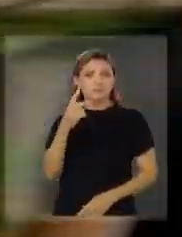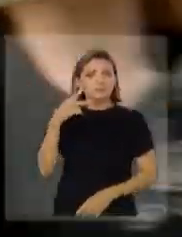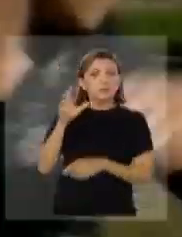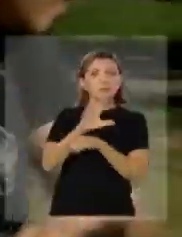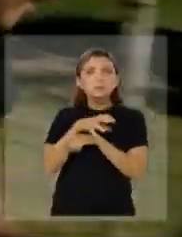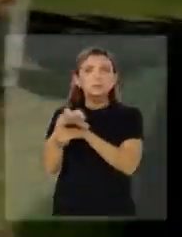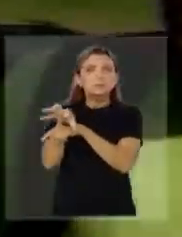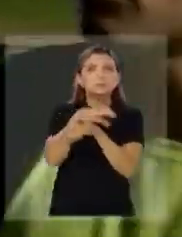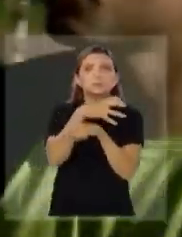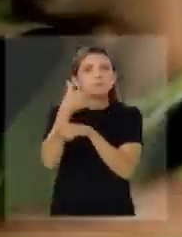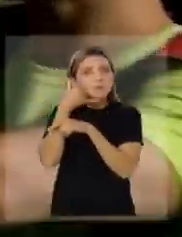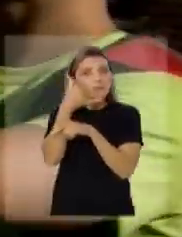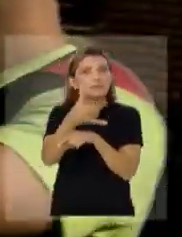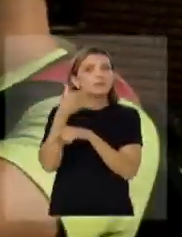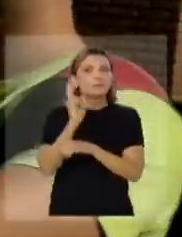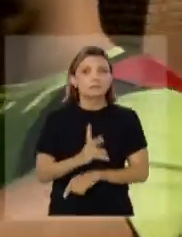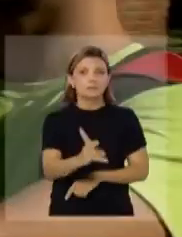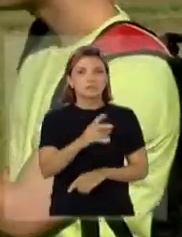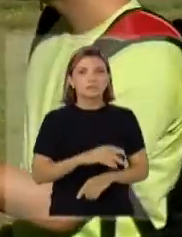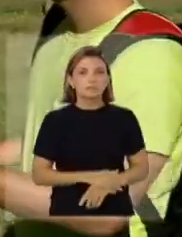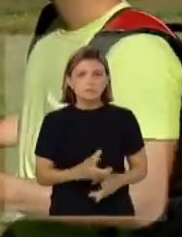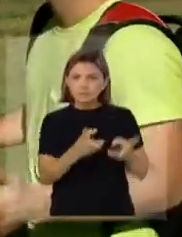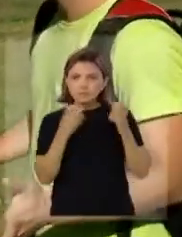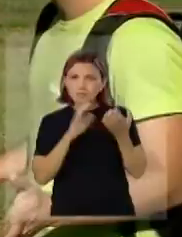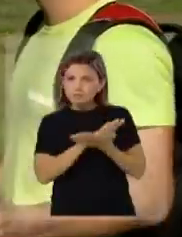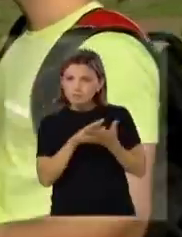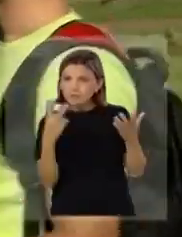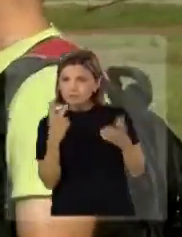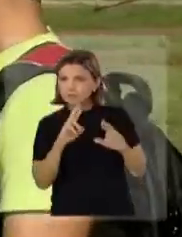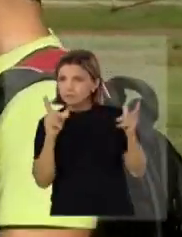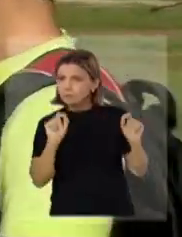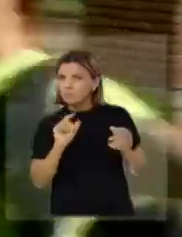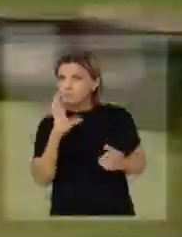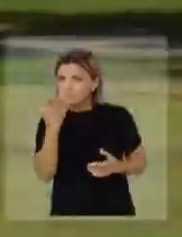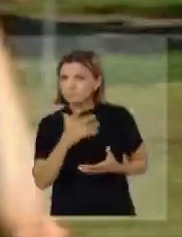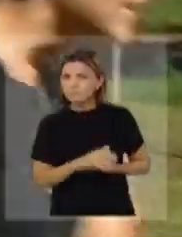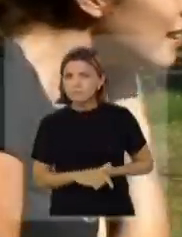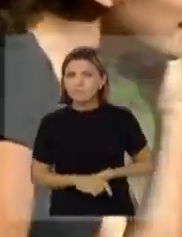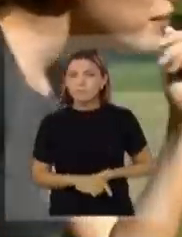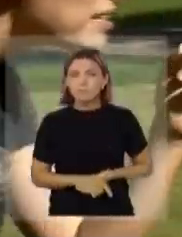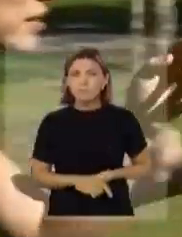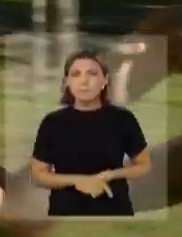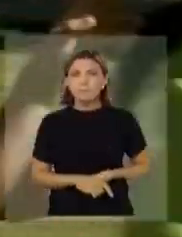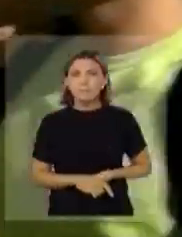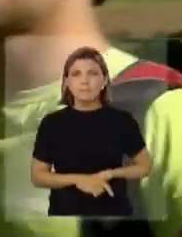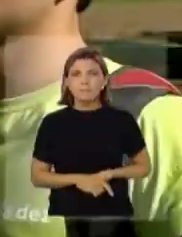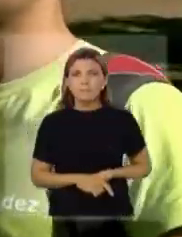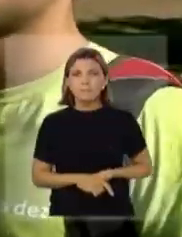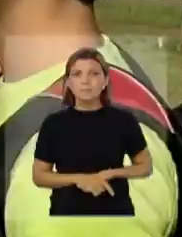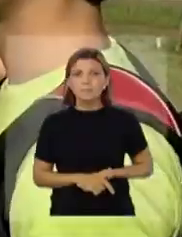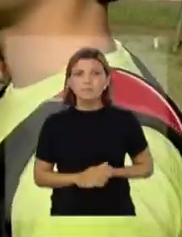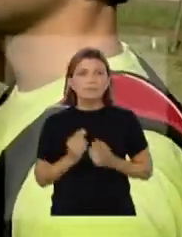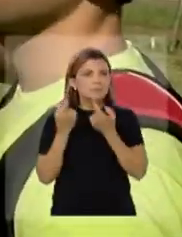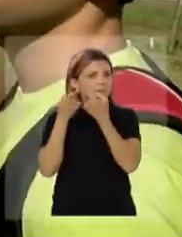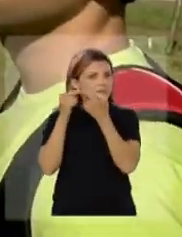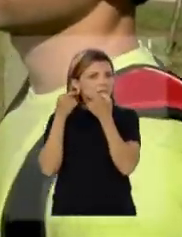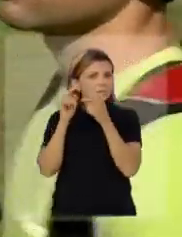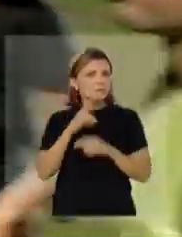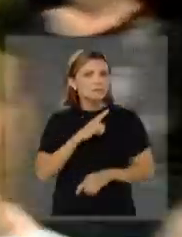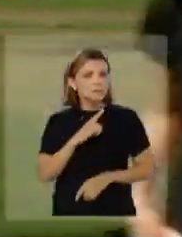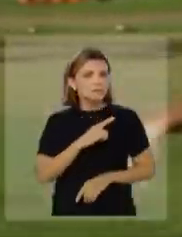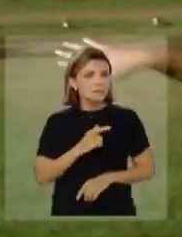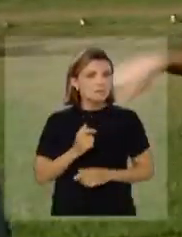GPS. Nossa, sim, claro. Não, peraí, gente. Vocês não perceberam nada diferente, não? Uma espinha. Ah, é a